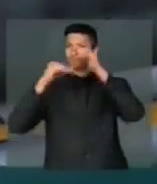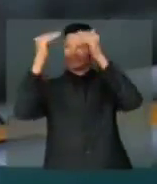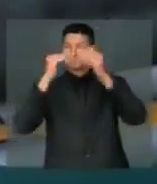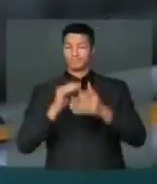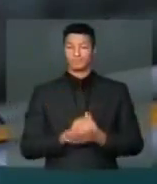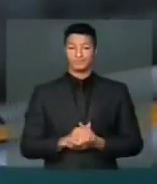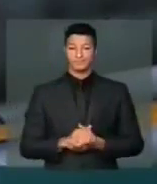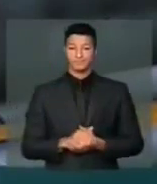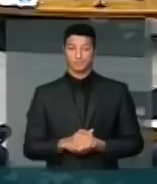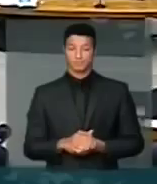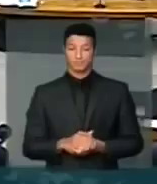da palavra deputados